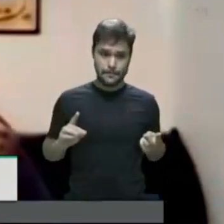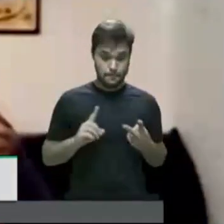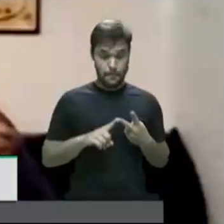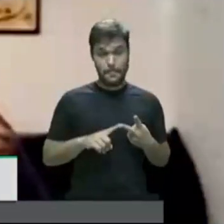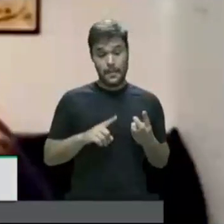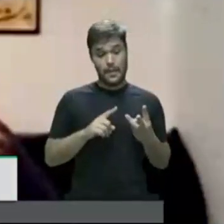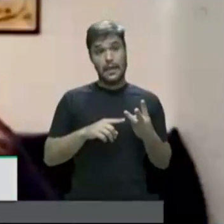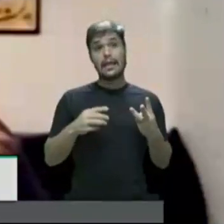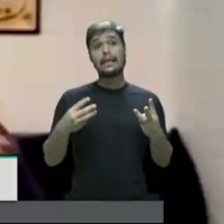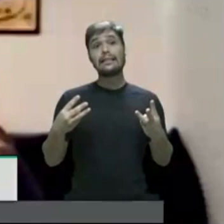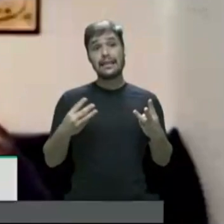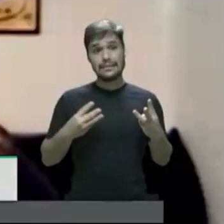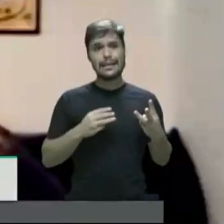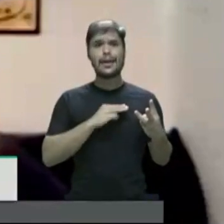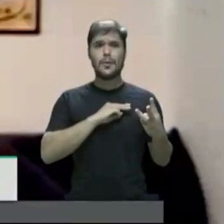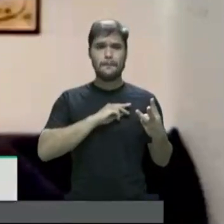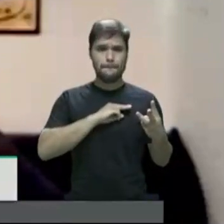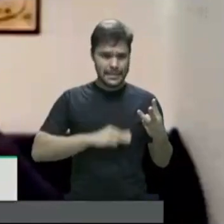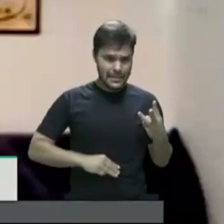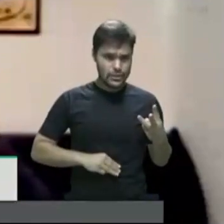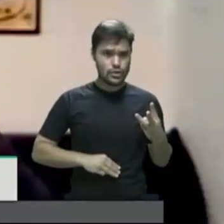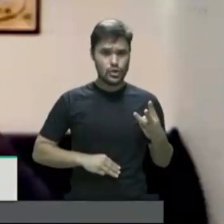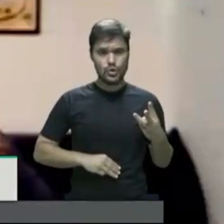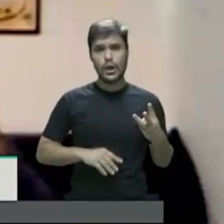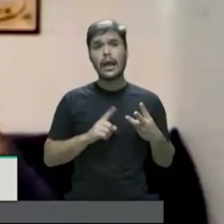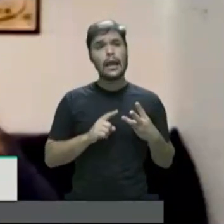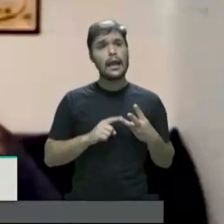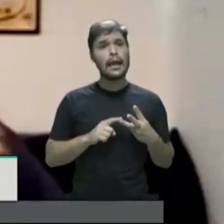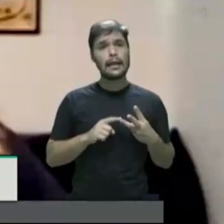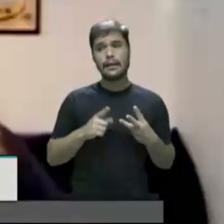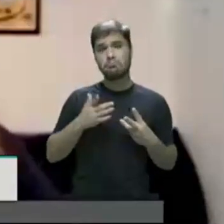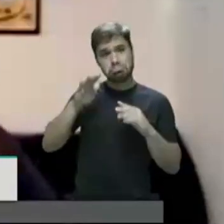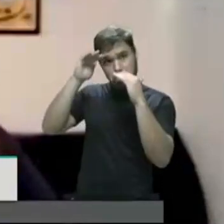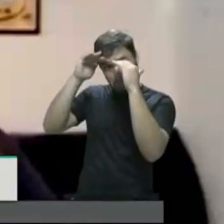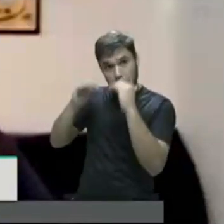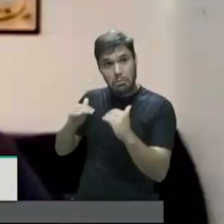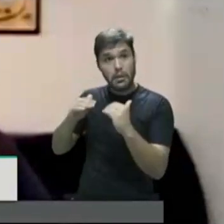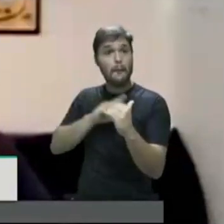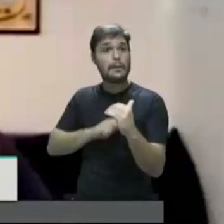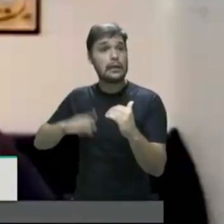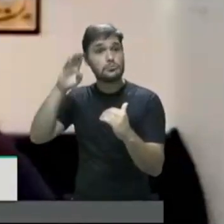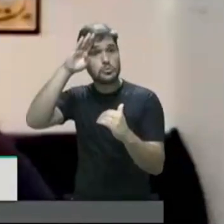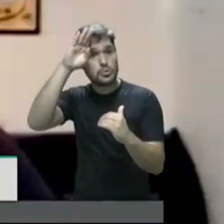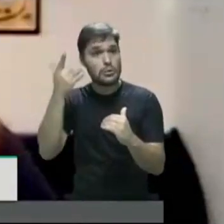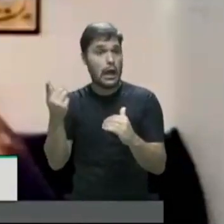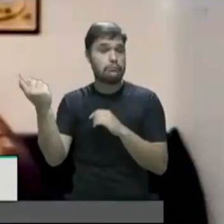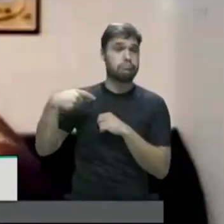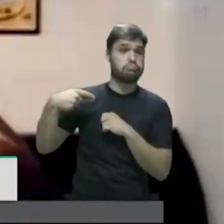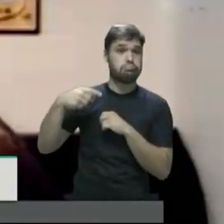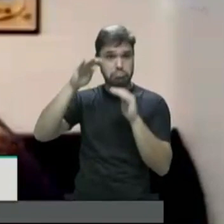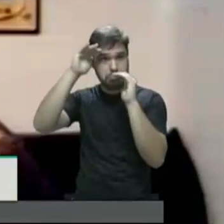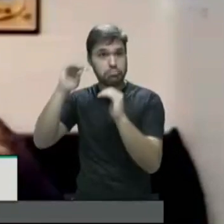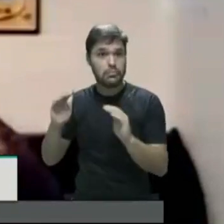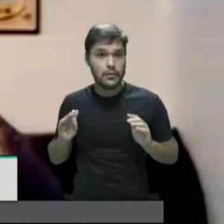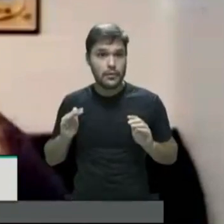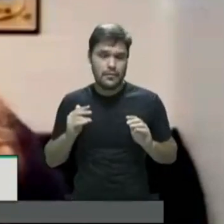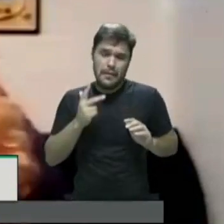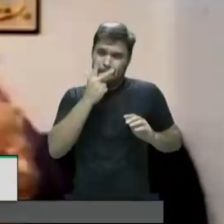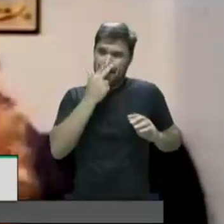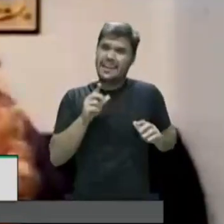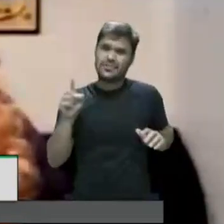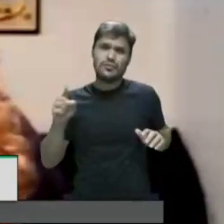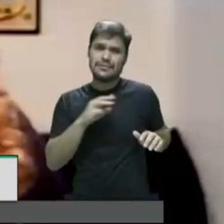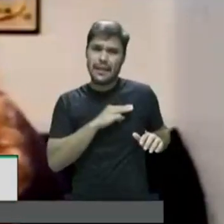terceiro ministro ficou marcado por dizer que manda quem pode, obedece quem tem juízo. Me parece que o senhor